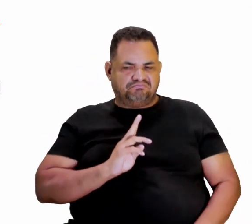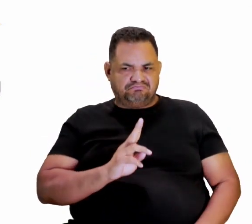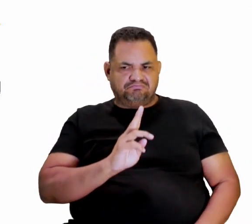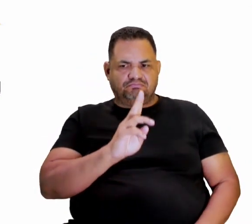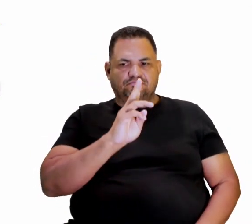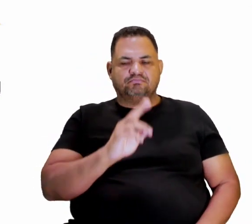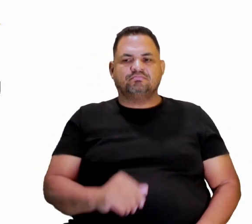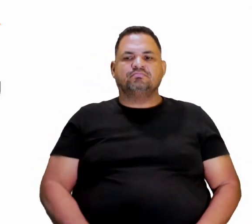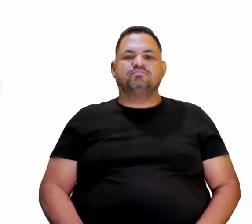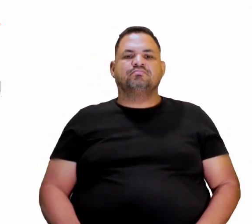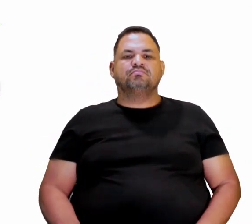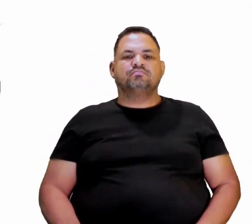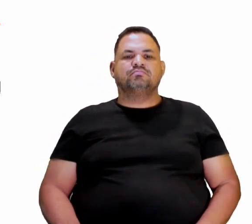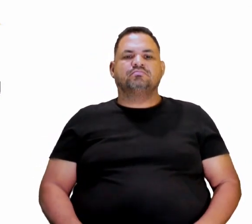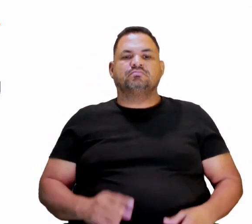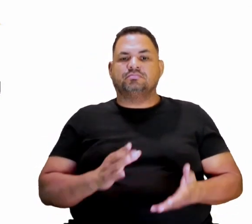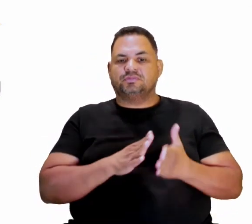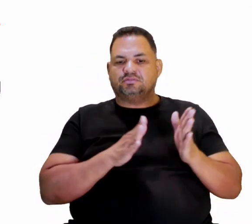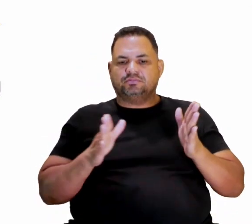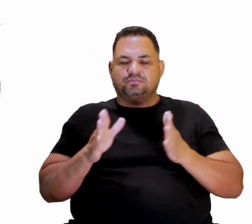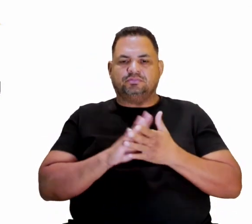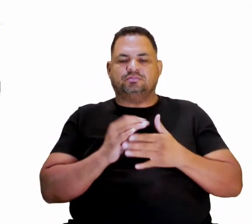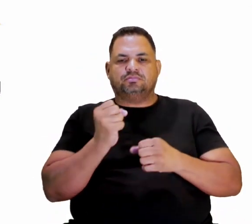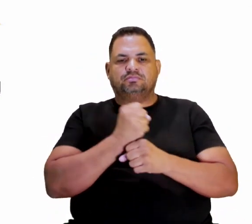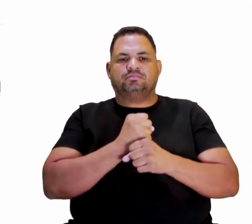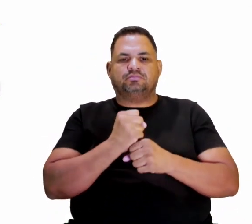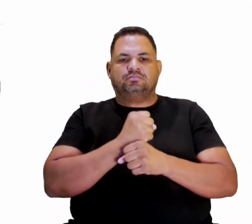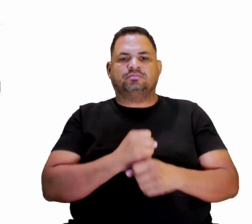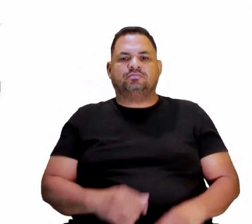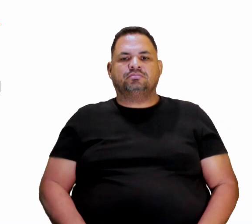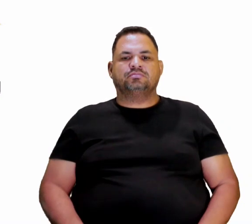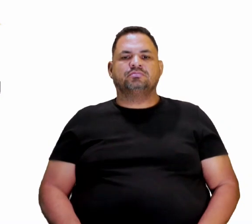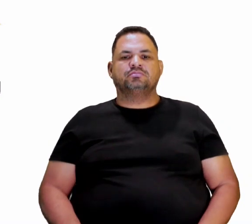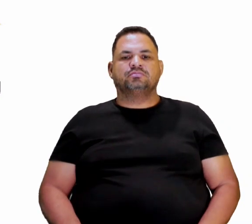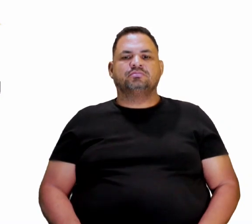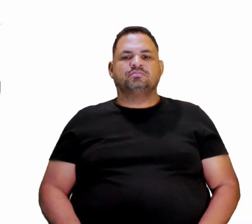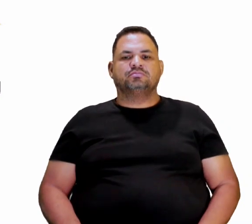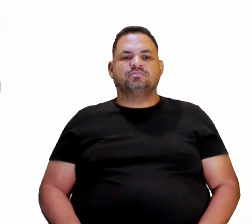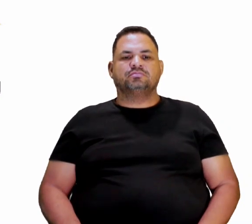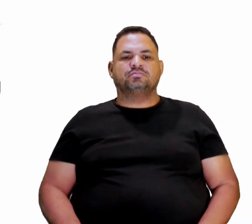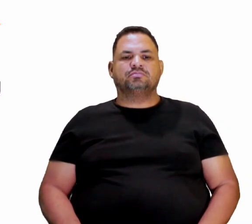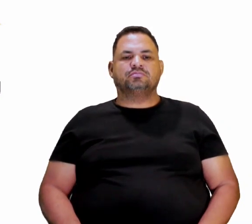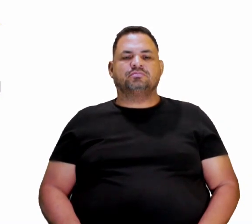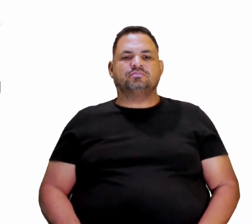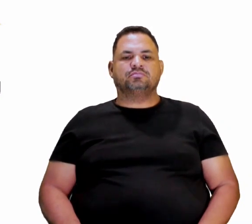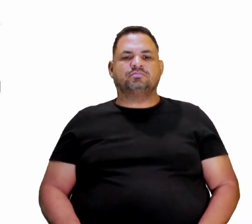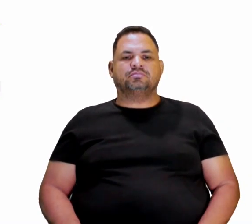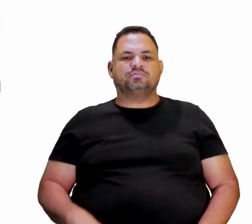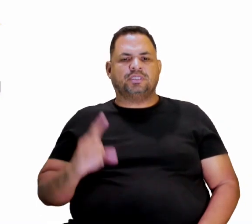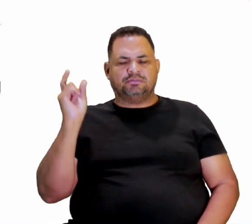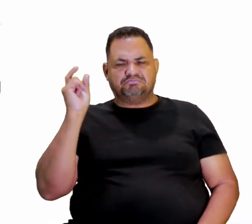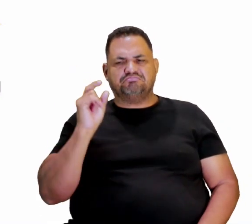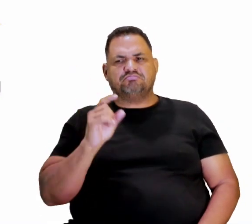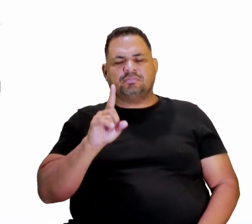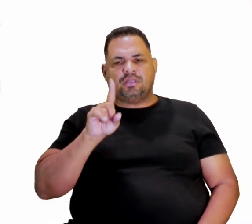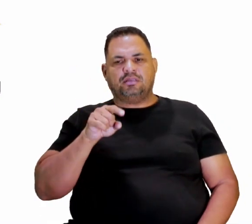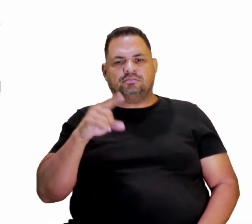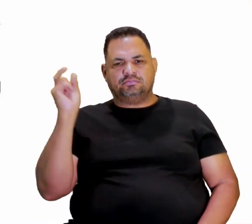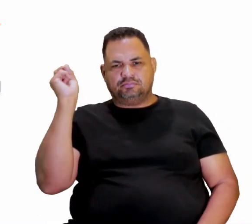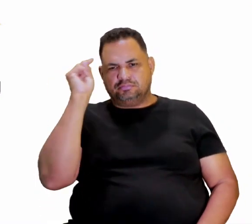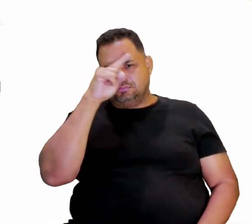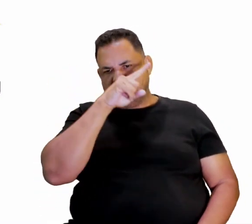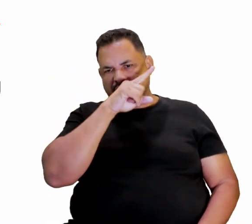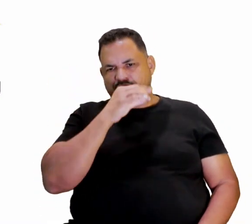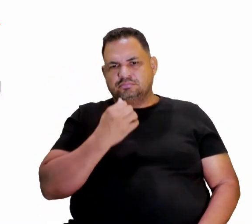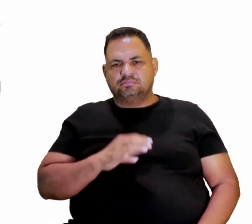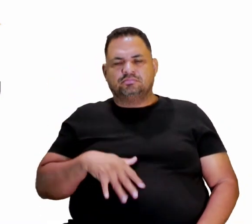bastante nesta época do ano. It is very difficult to avoid the need to travel. É muito difícil